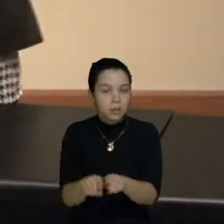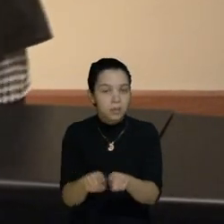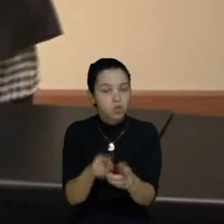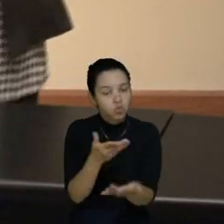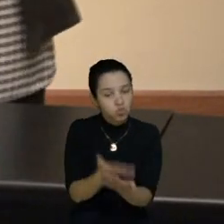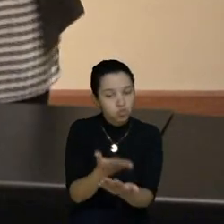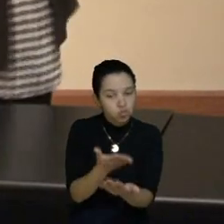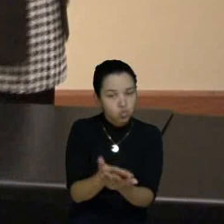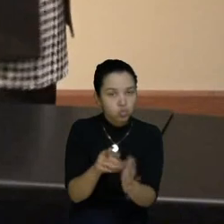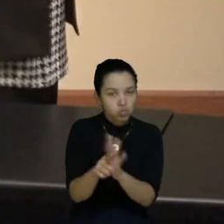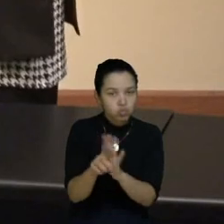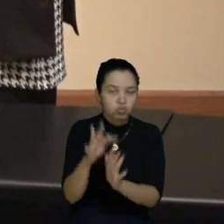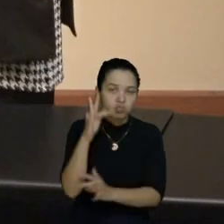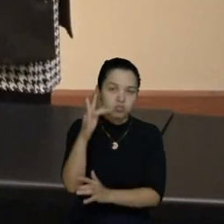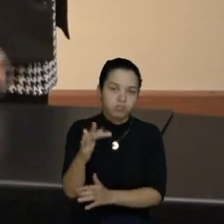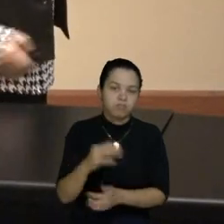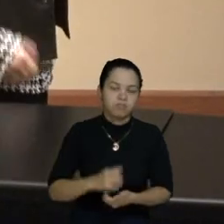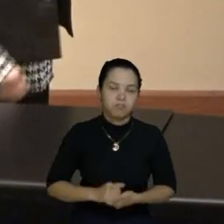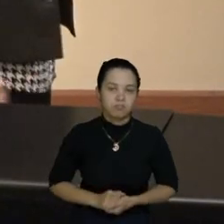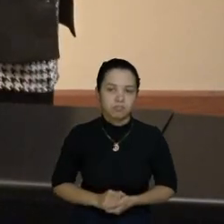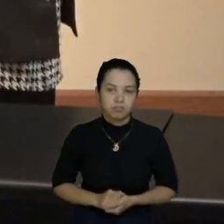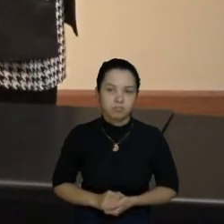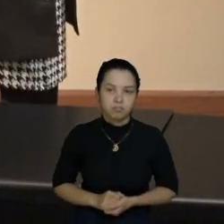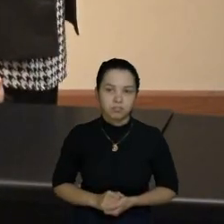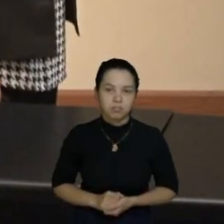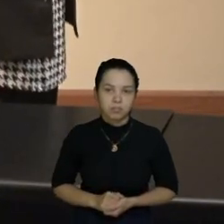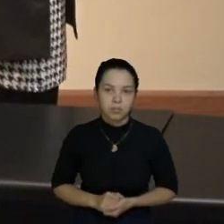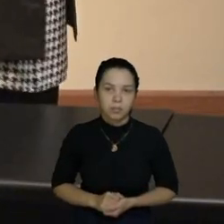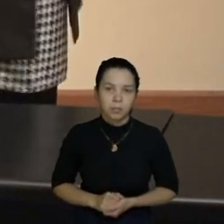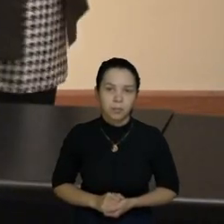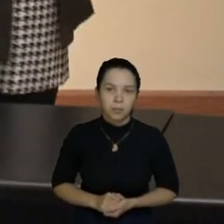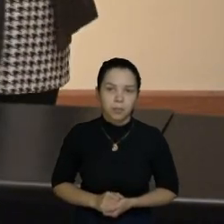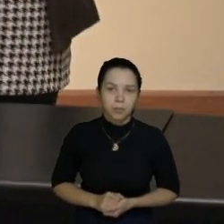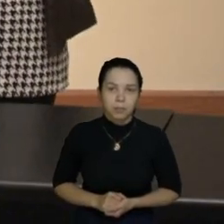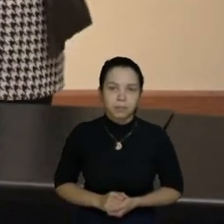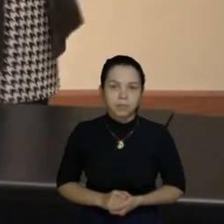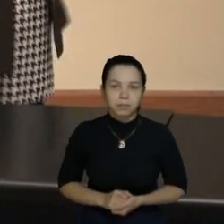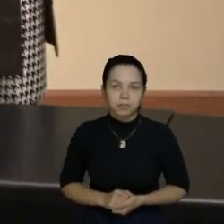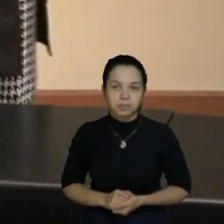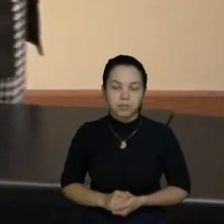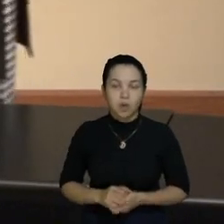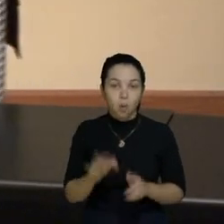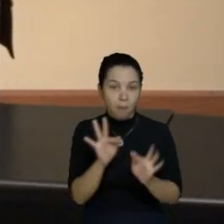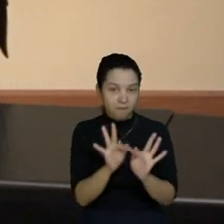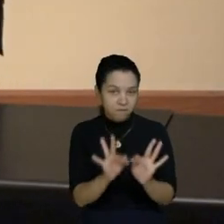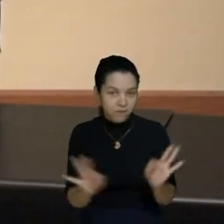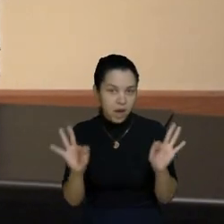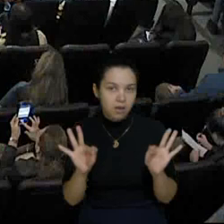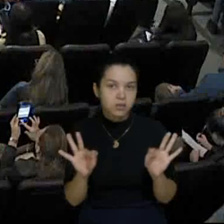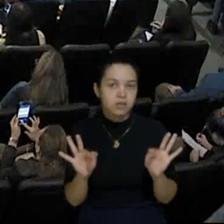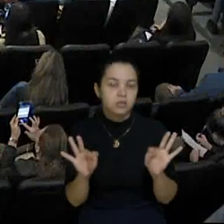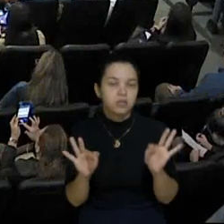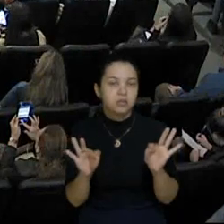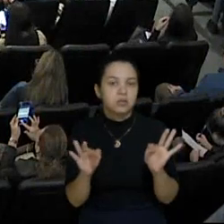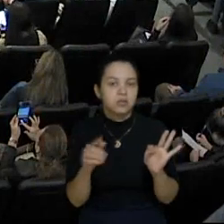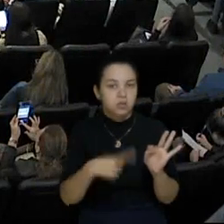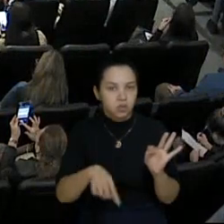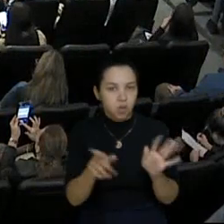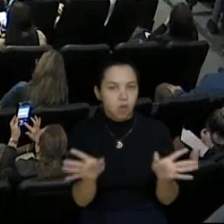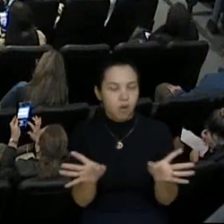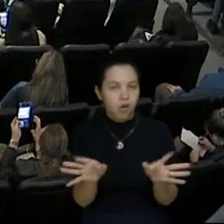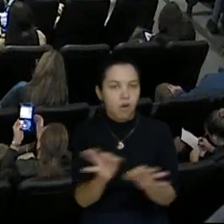vocês né e uma frase pra gente terminar que diz